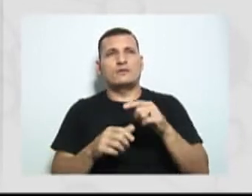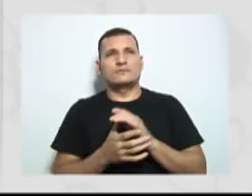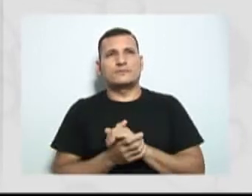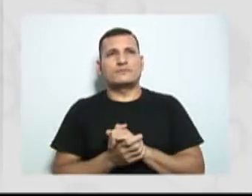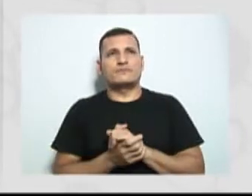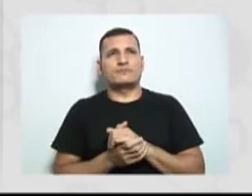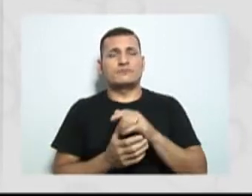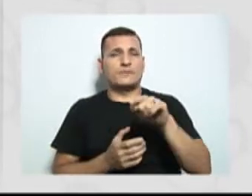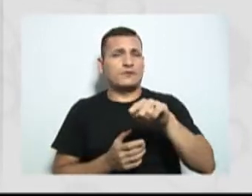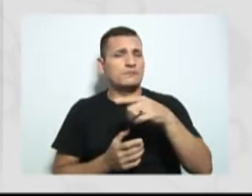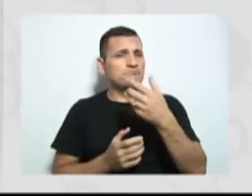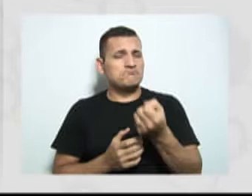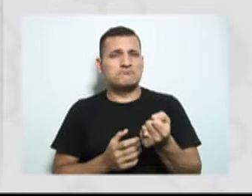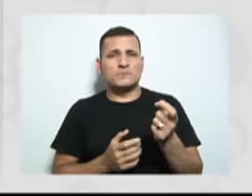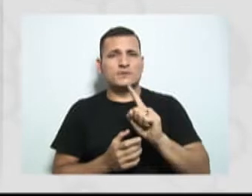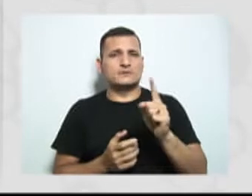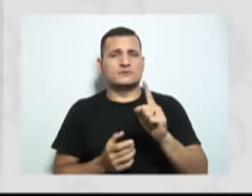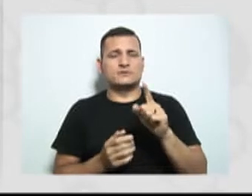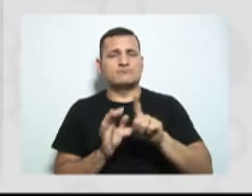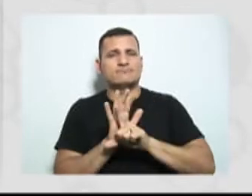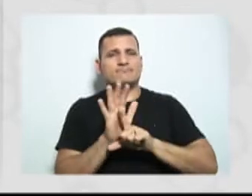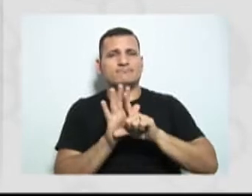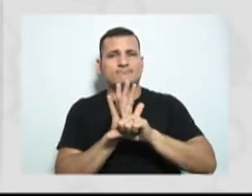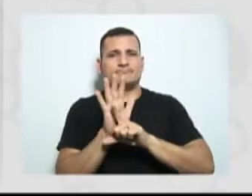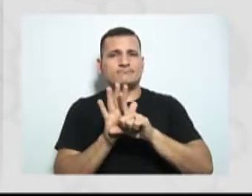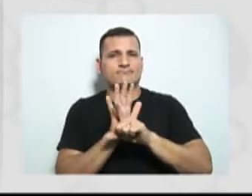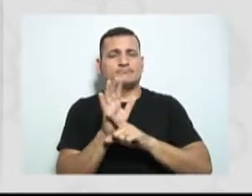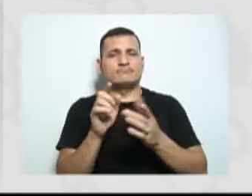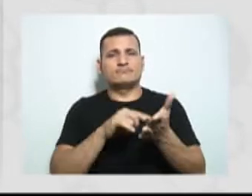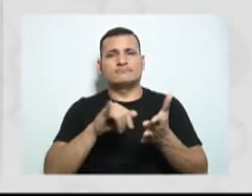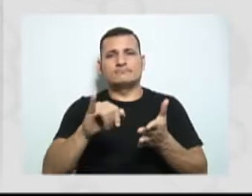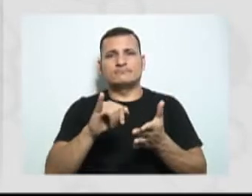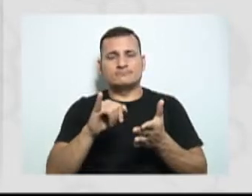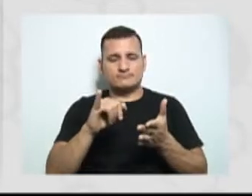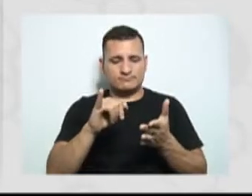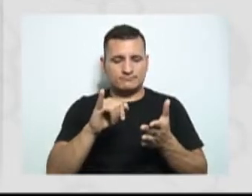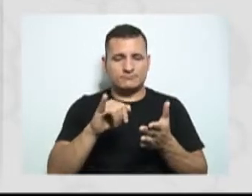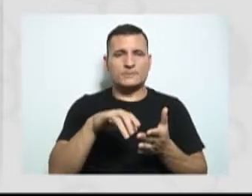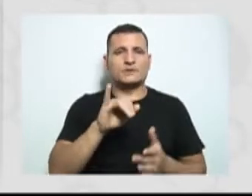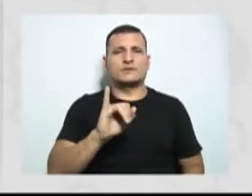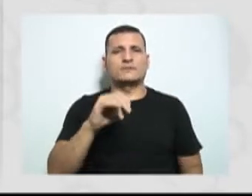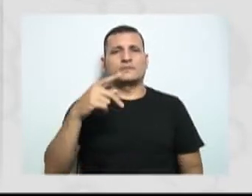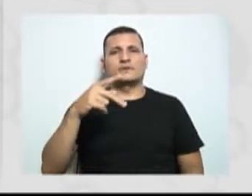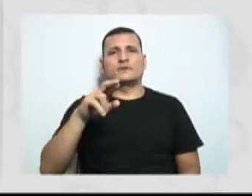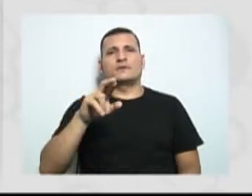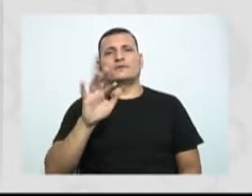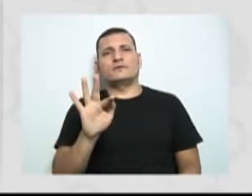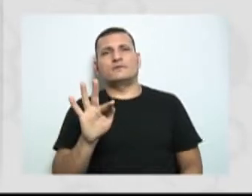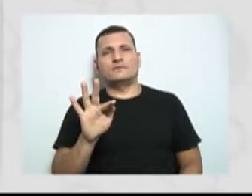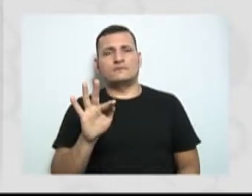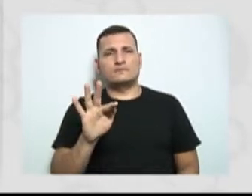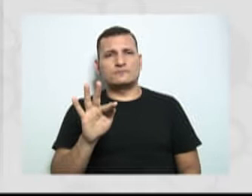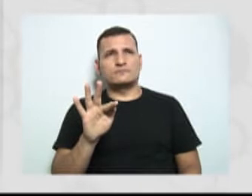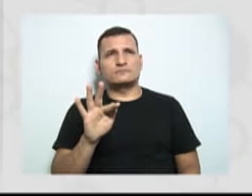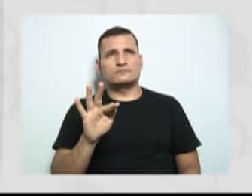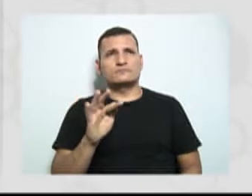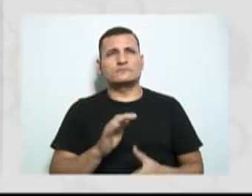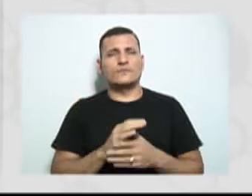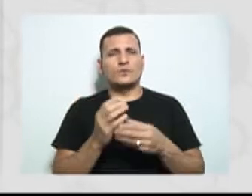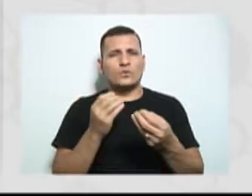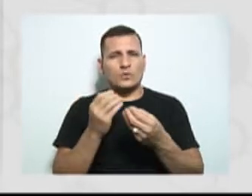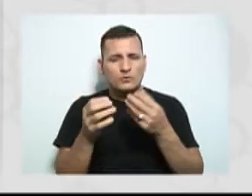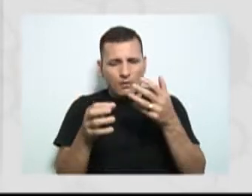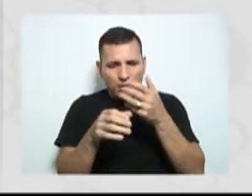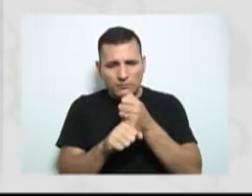não aceito pela legislação do imposto de renda, para fins de apuração dos resultados